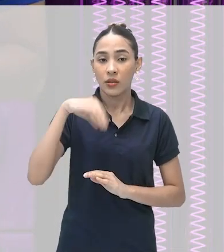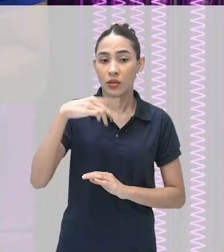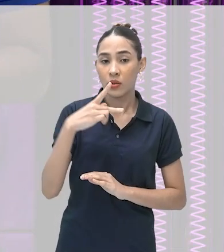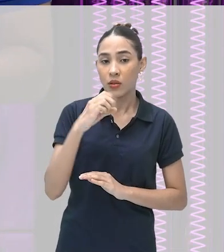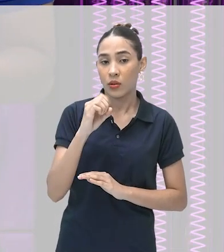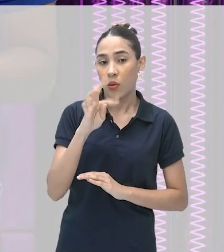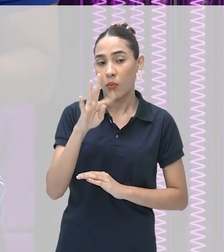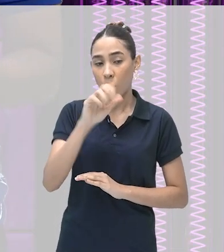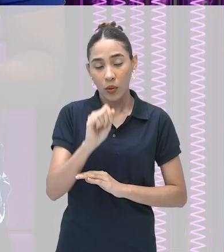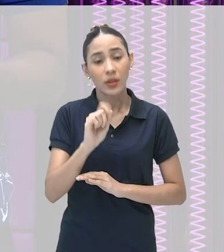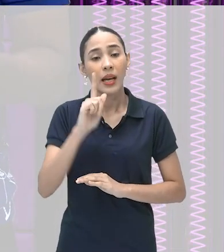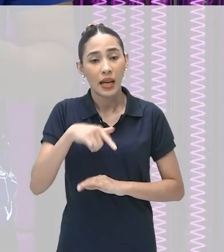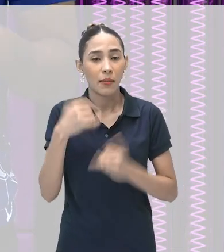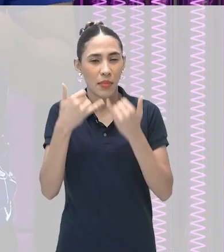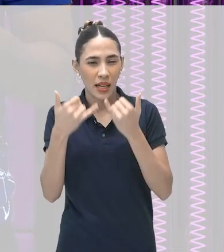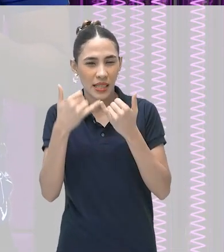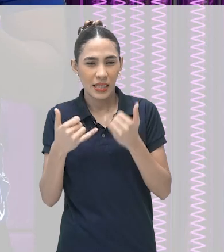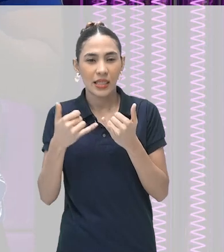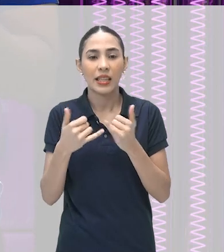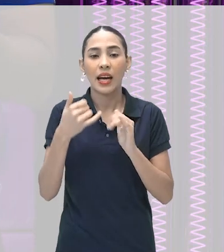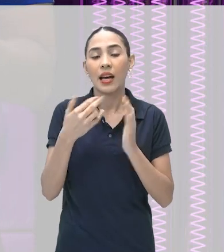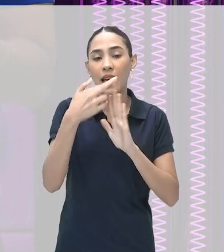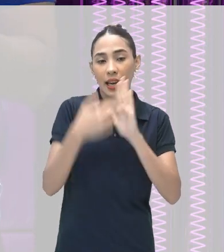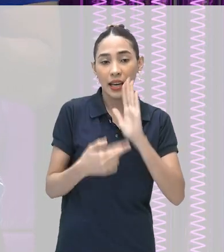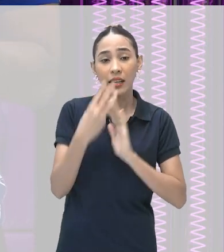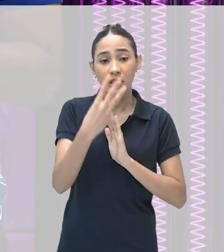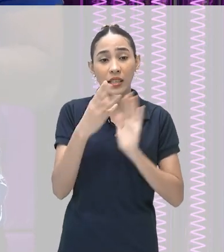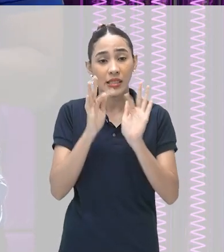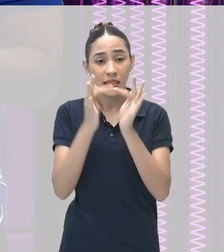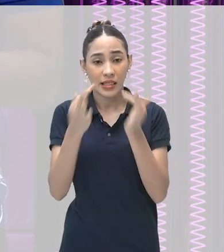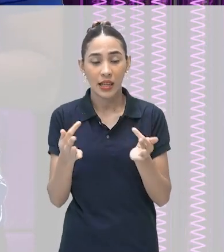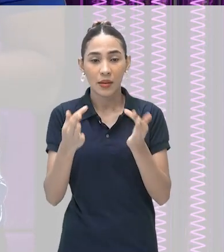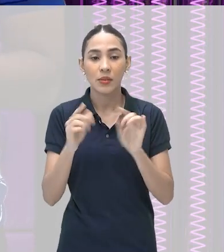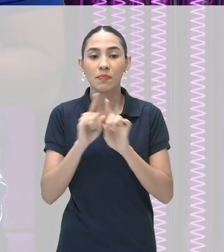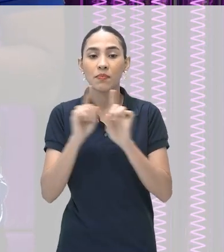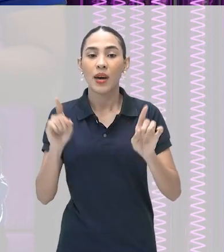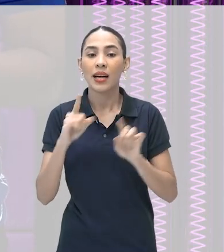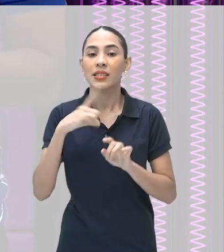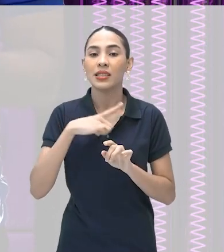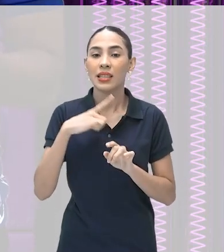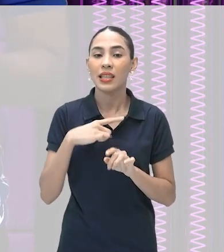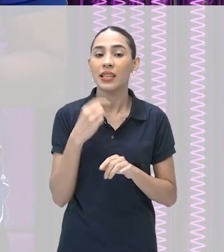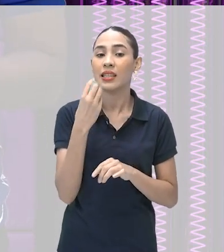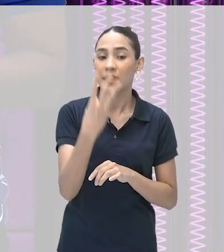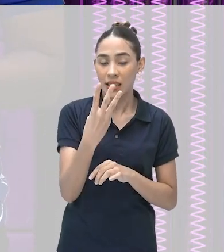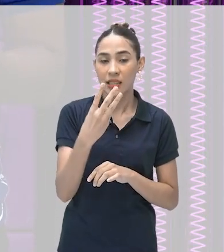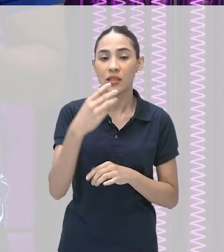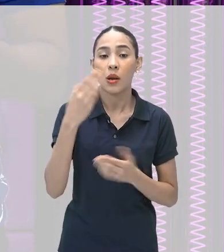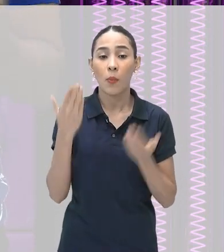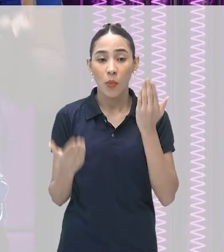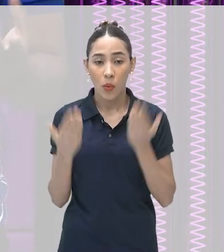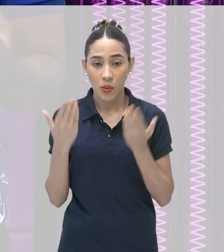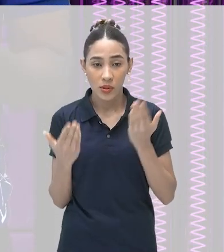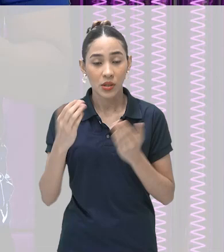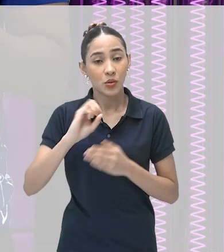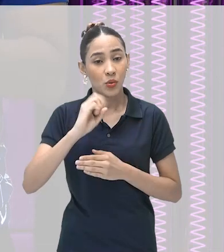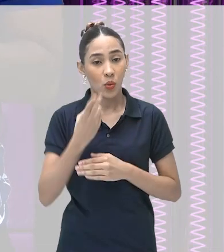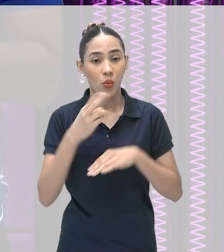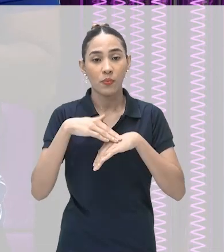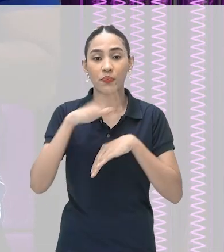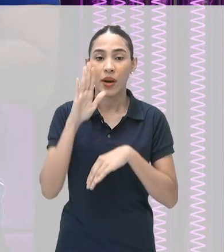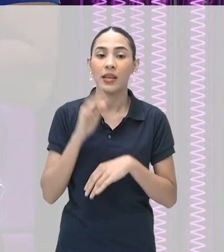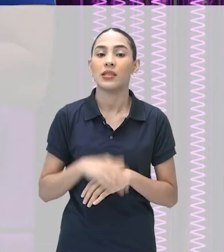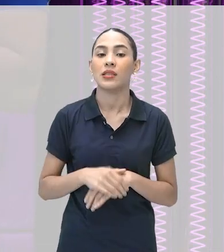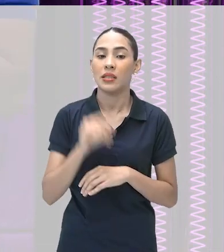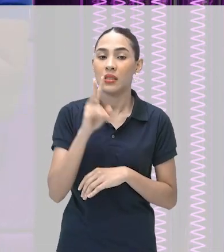com a regra de três simples. Porém, eu tenho três proporções, três ou mais, e elas